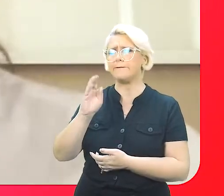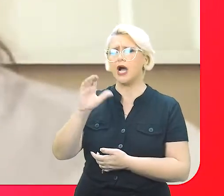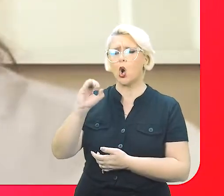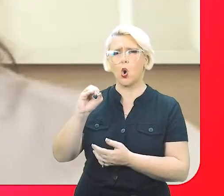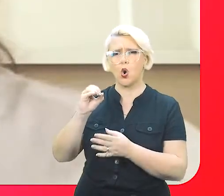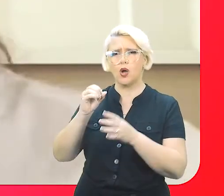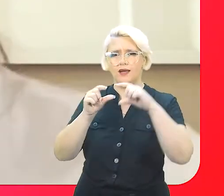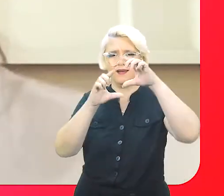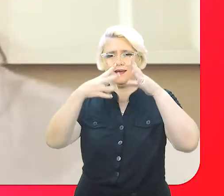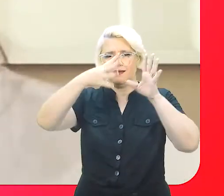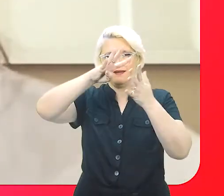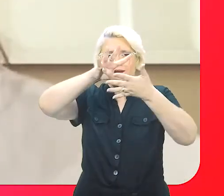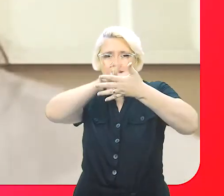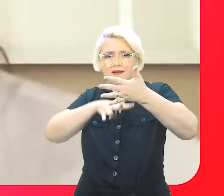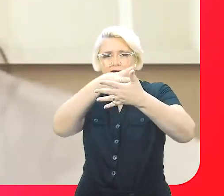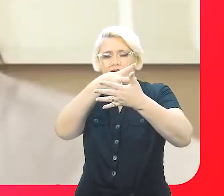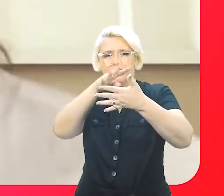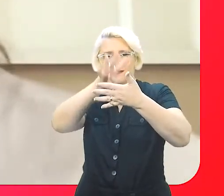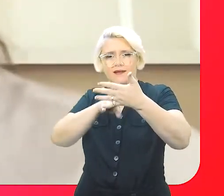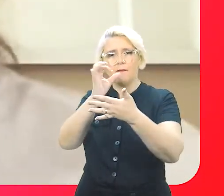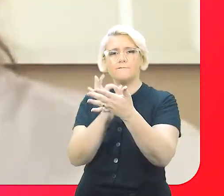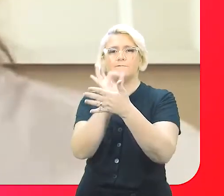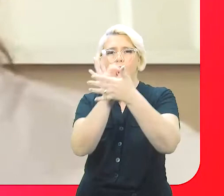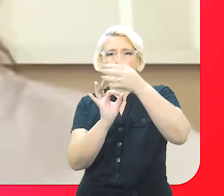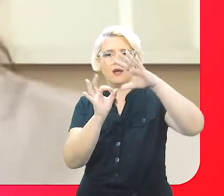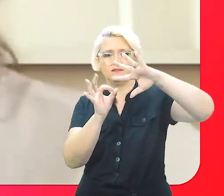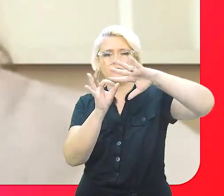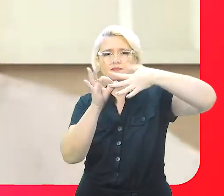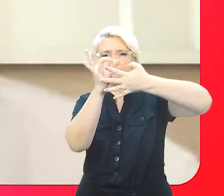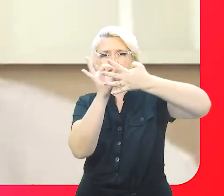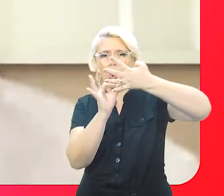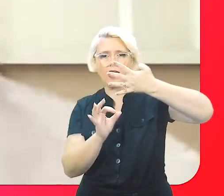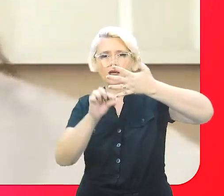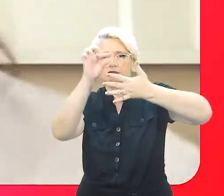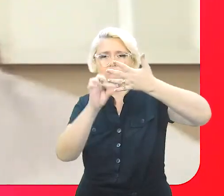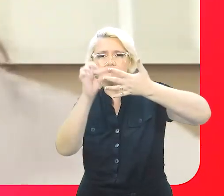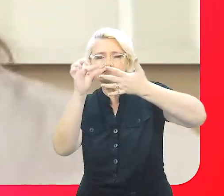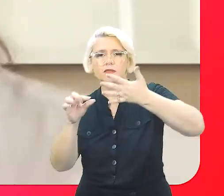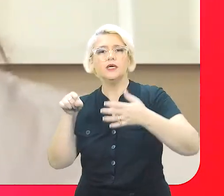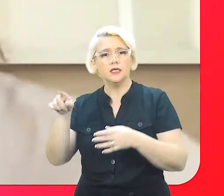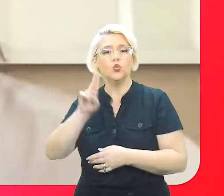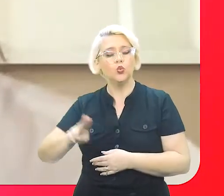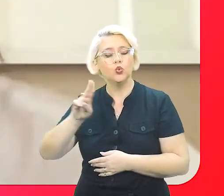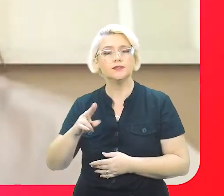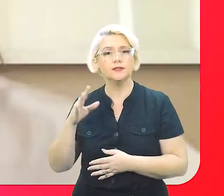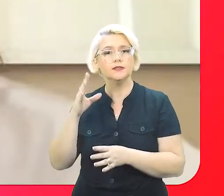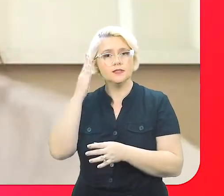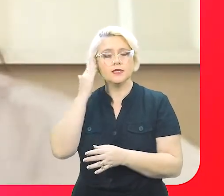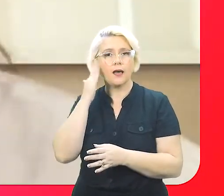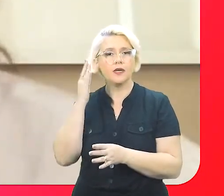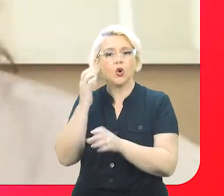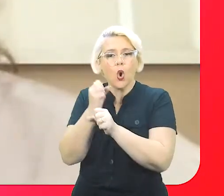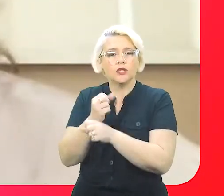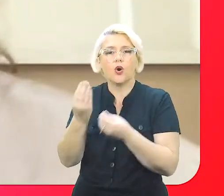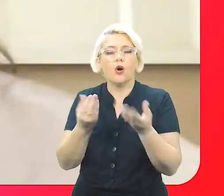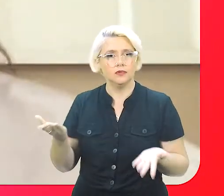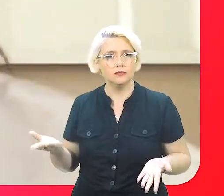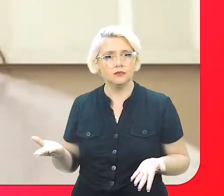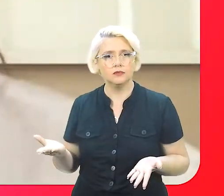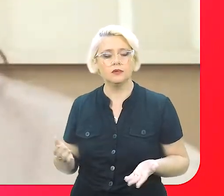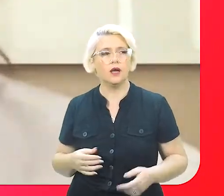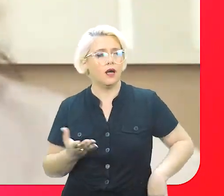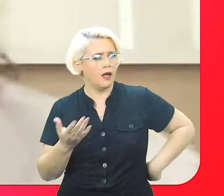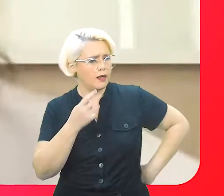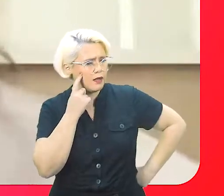que tem que ver o ábaco? Se ele só sabe usar o ábaco, ele vai saber fazer a conta. Aí